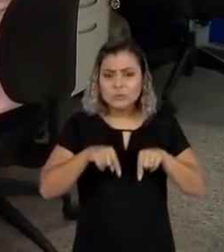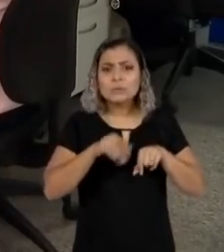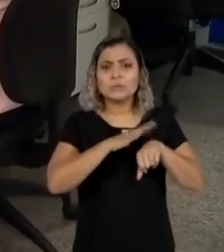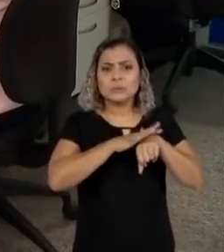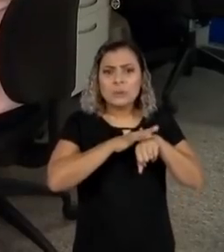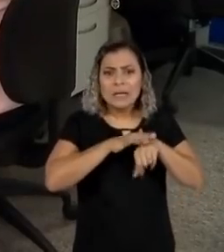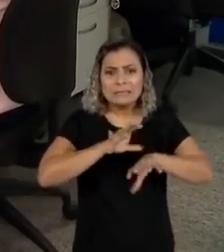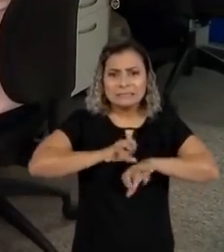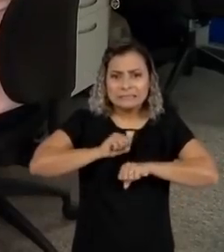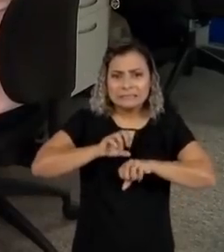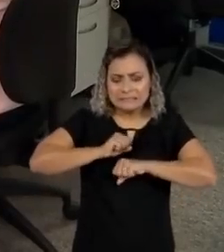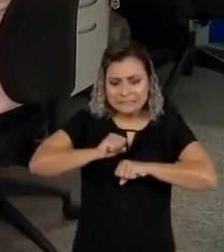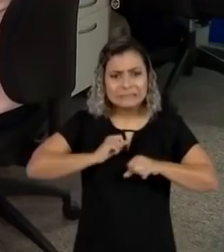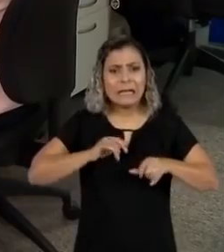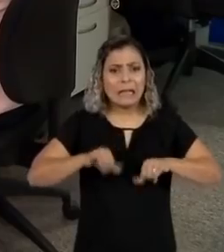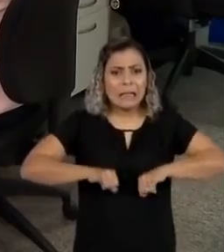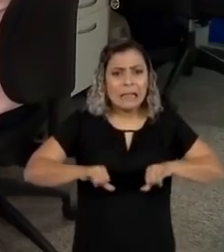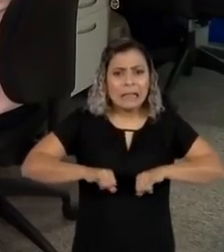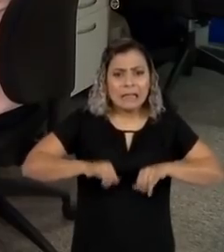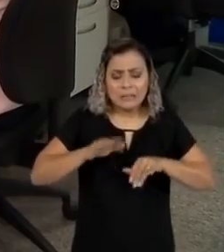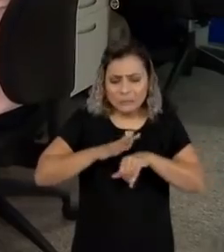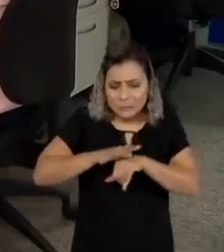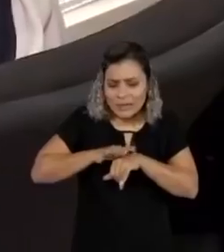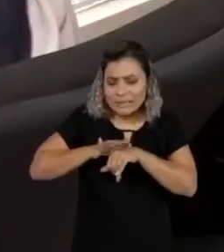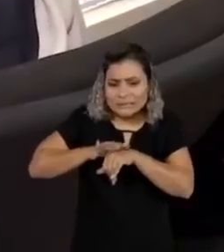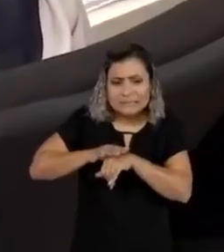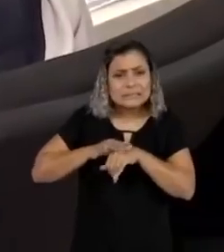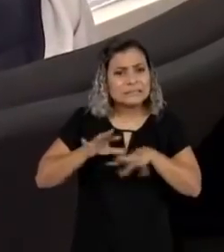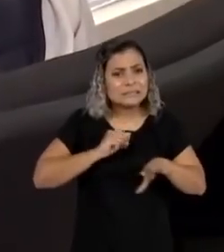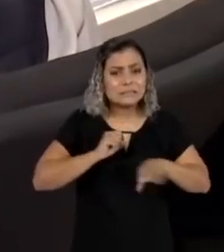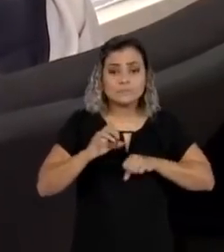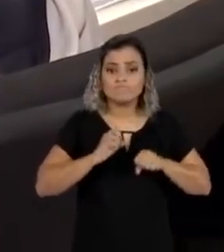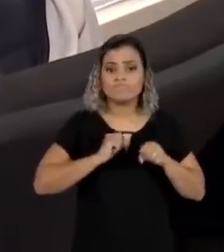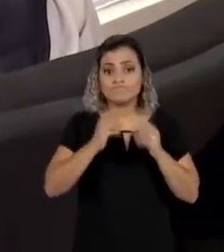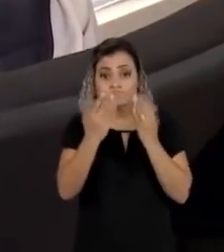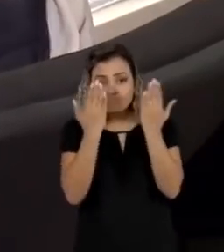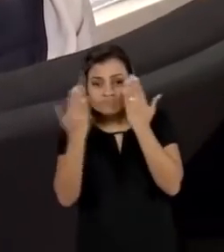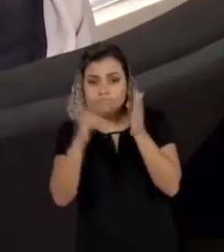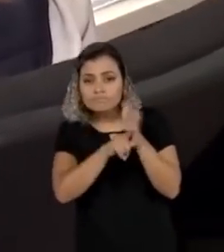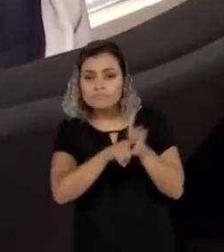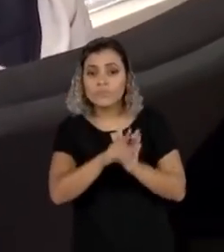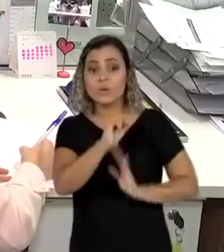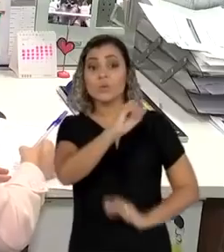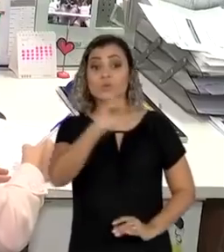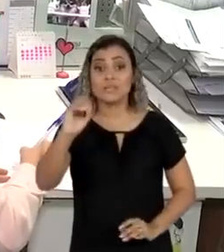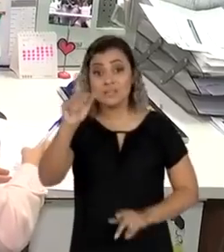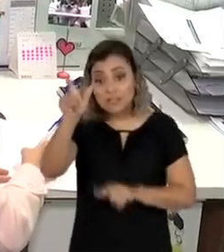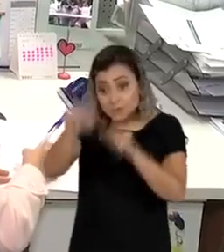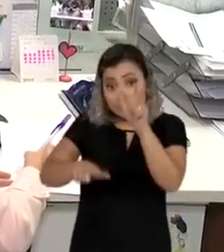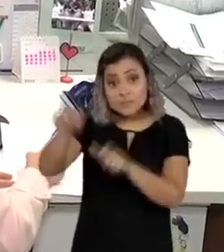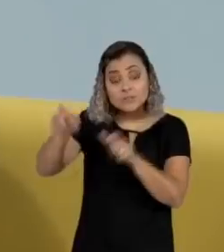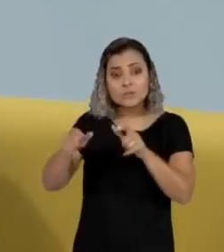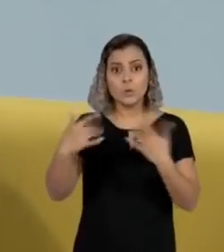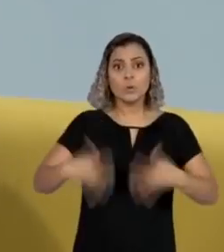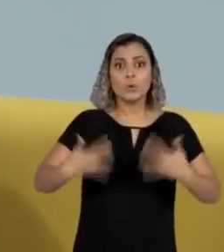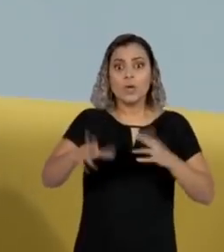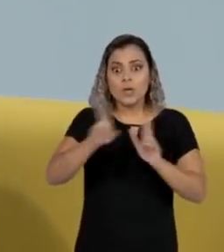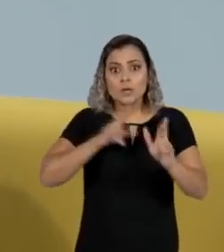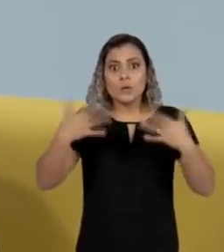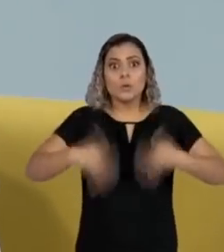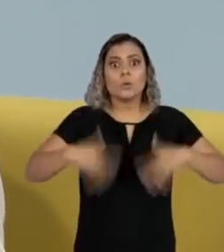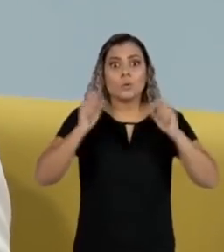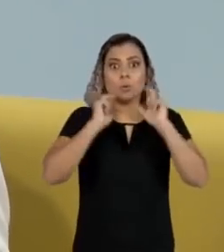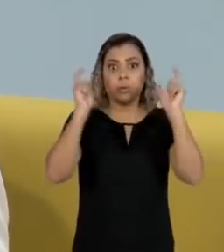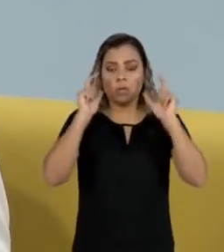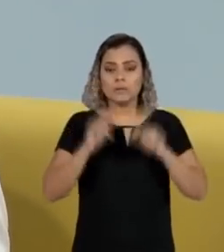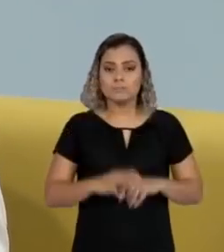trabalho e sofrimento psíquico analisou mais de 800 pessoas e os resultados são alarmantes. Nas